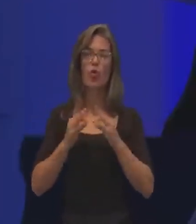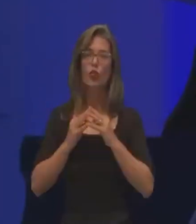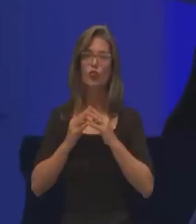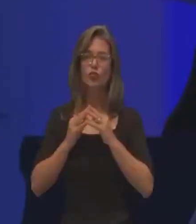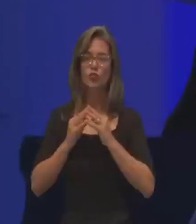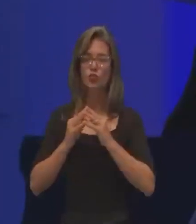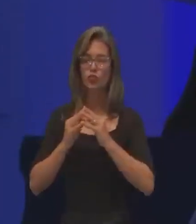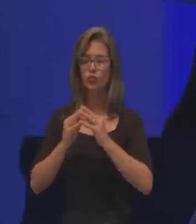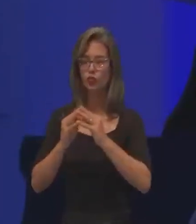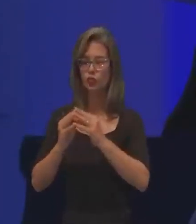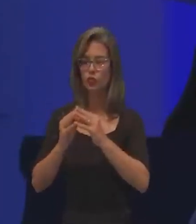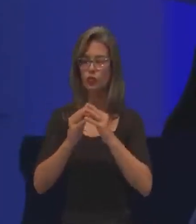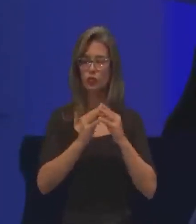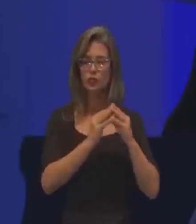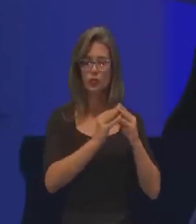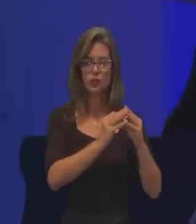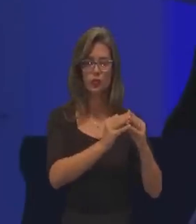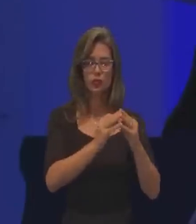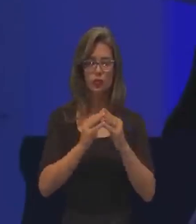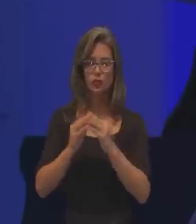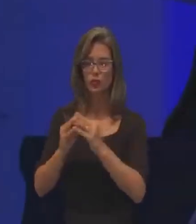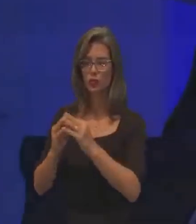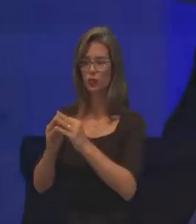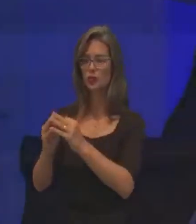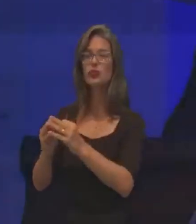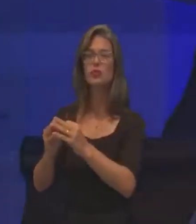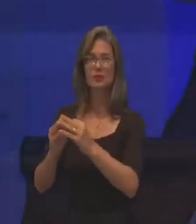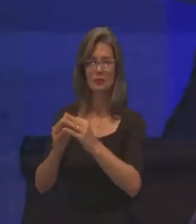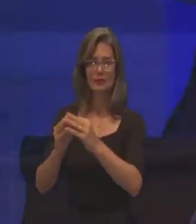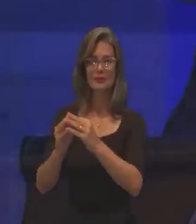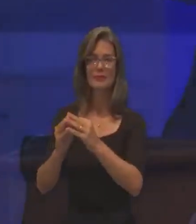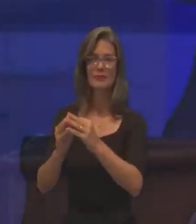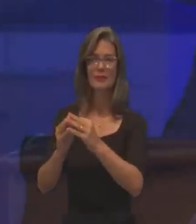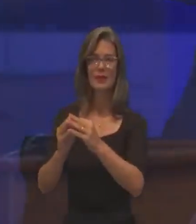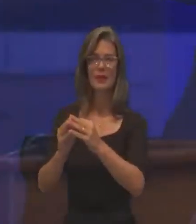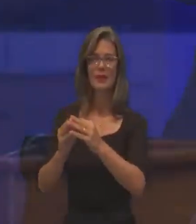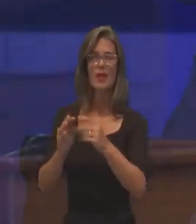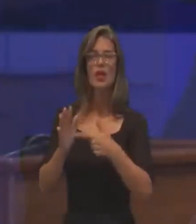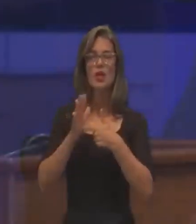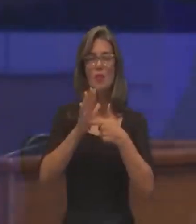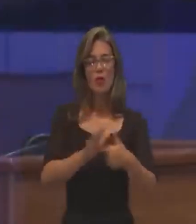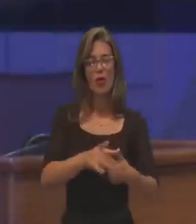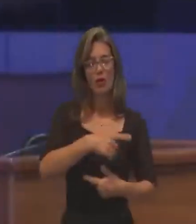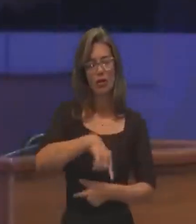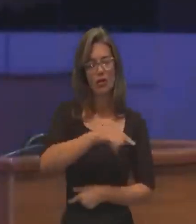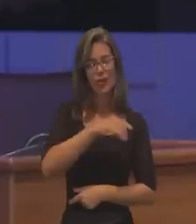movia, o tabernáculo terreno, apontava para a nossa fragilidade,